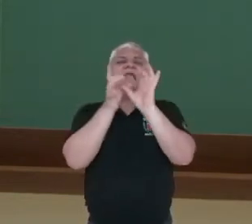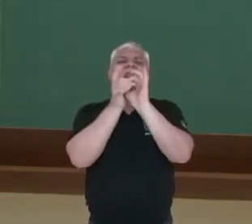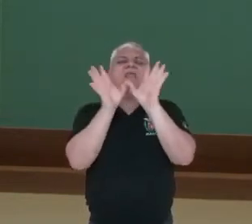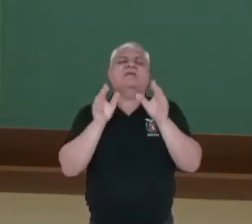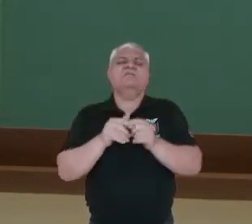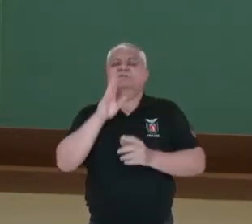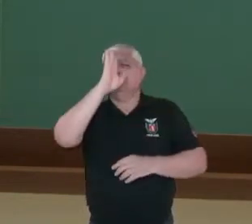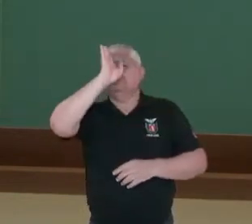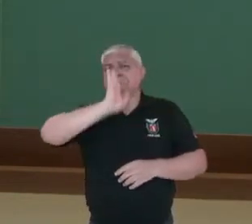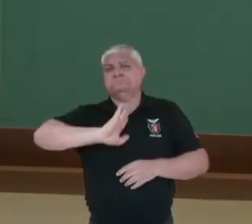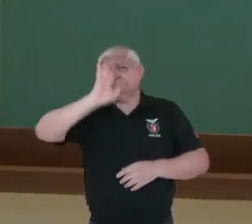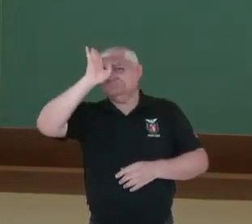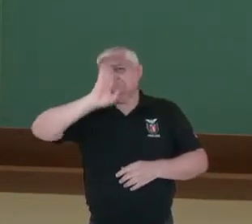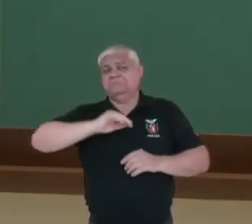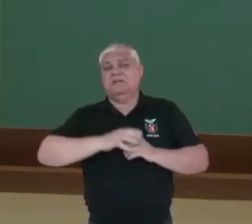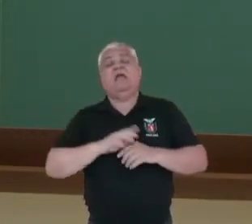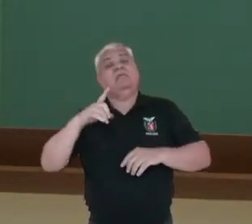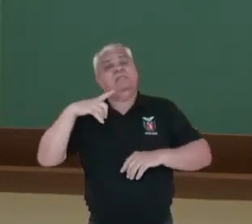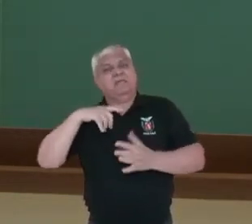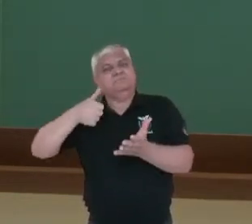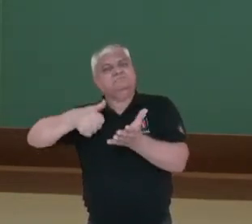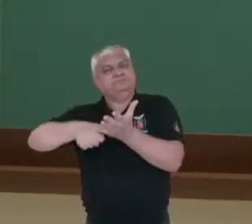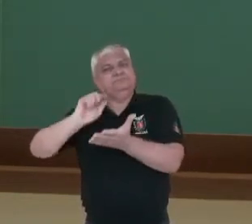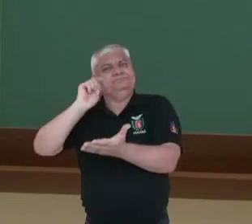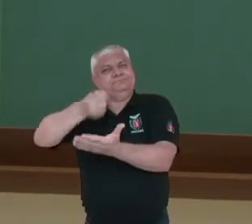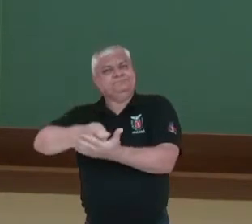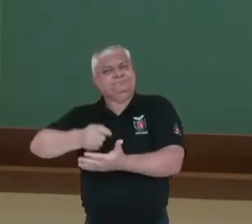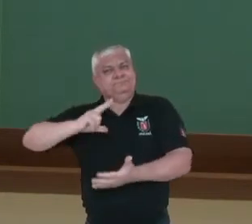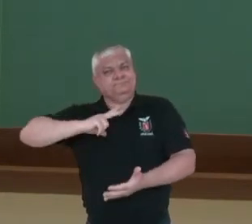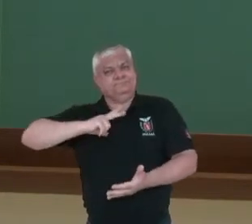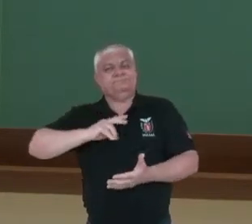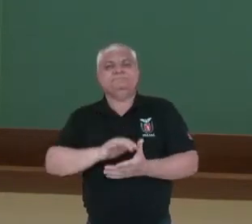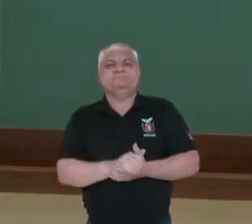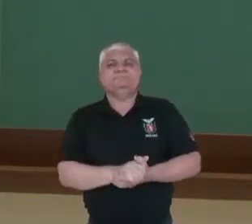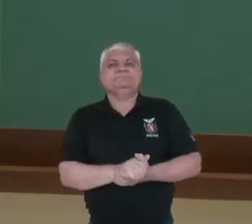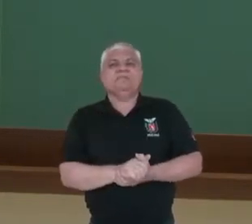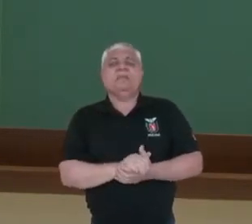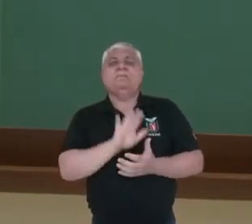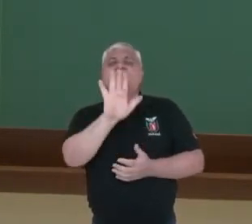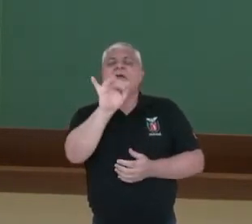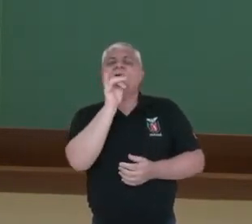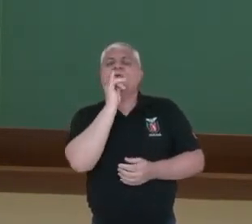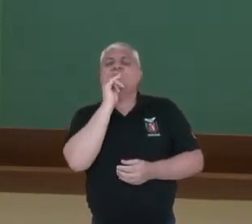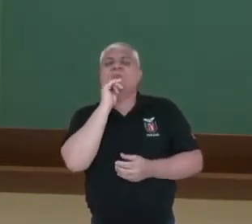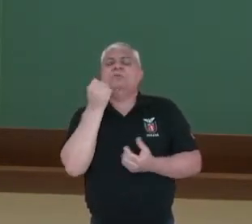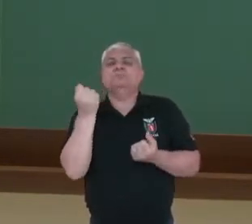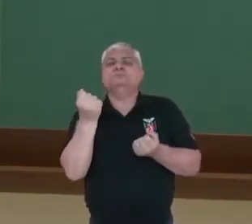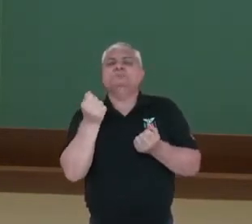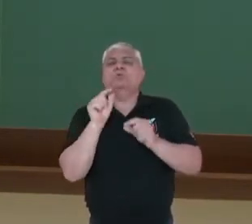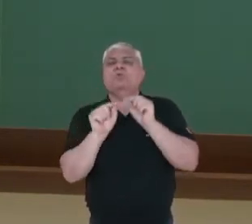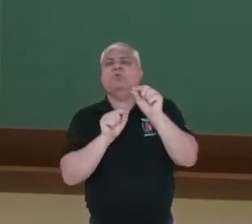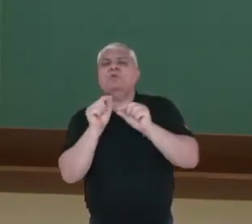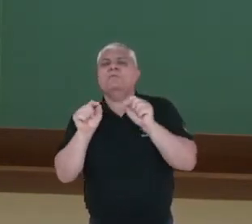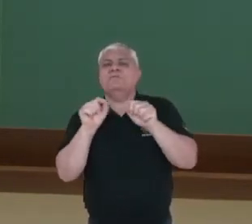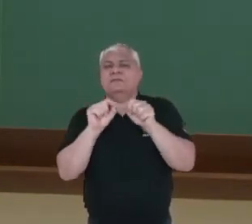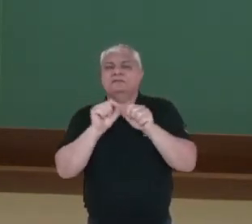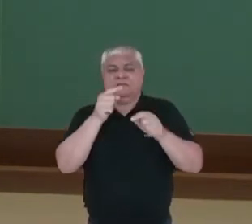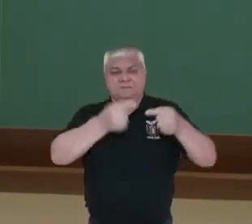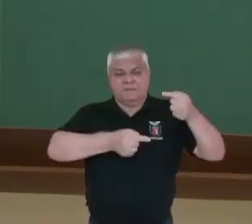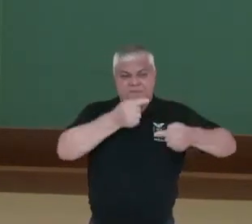elas não são pagas e as que são mais fechadas E no meio igual atividades competitivas e não competitivas